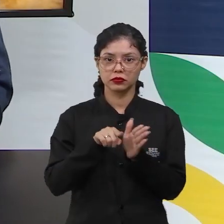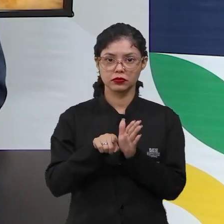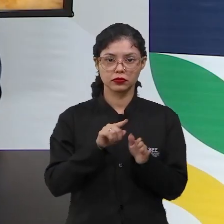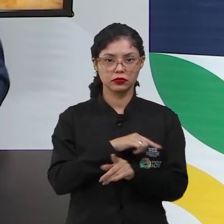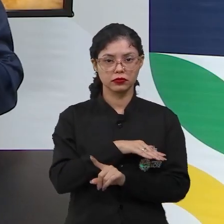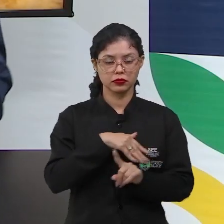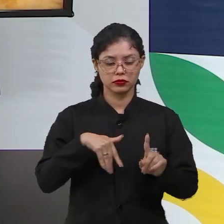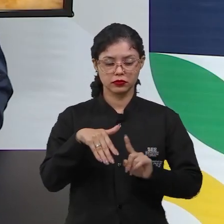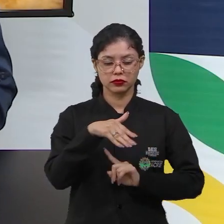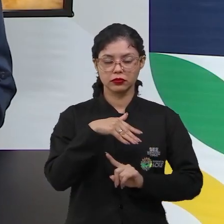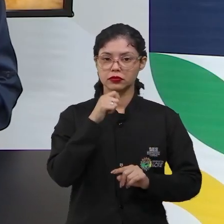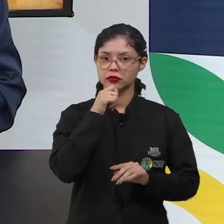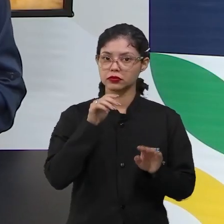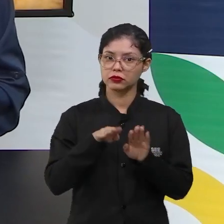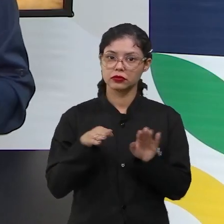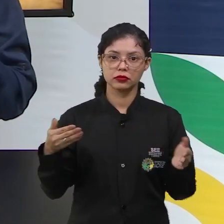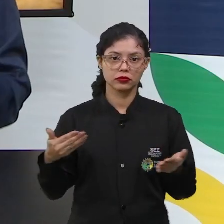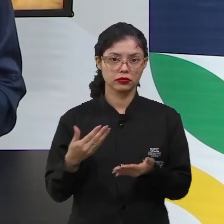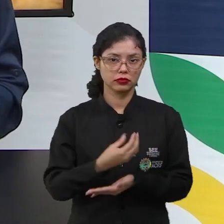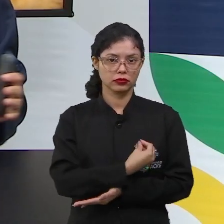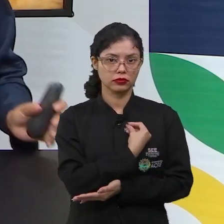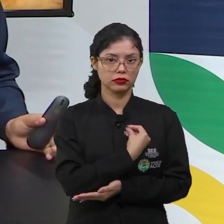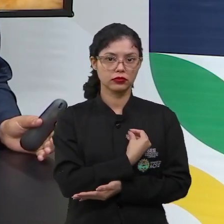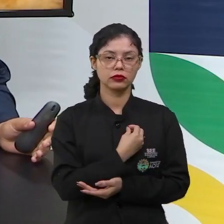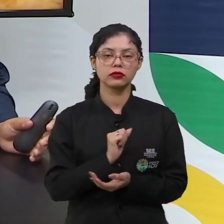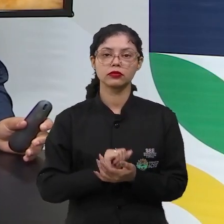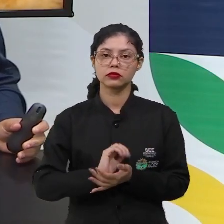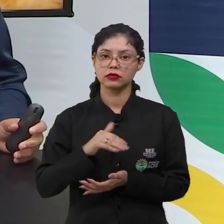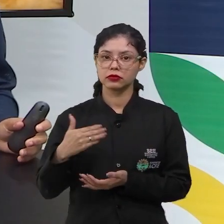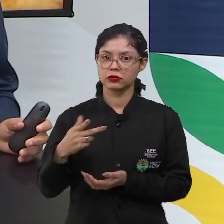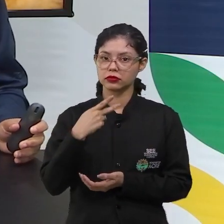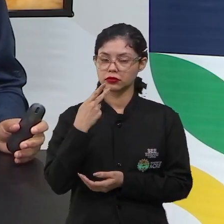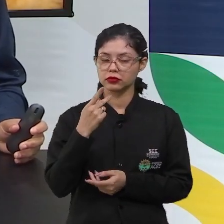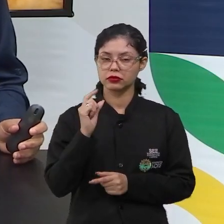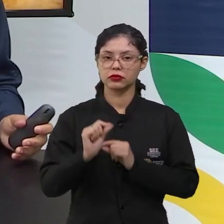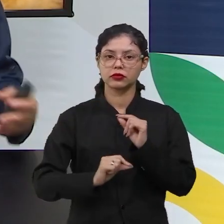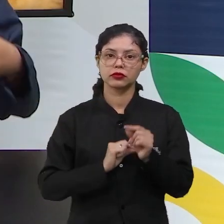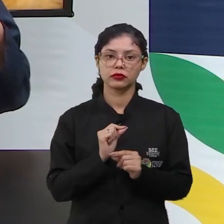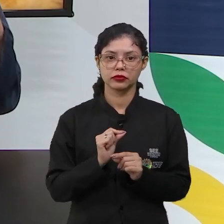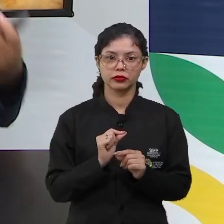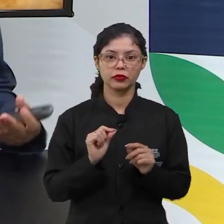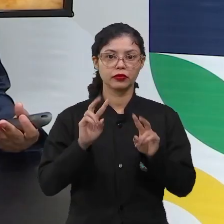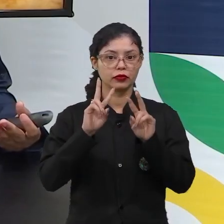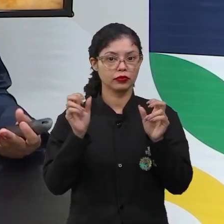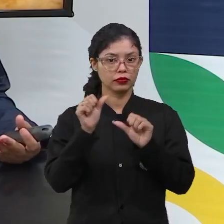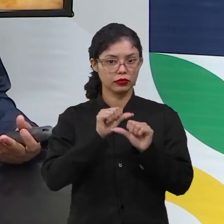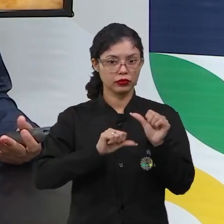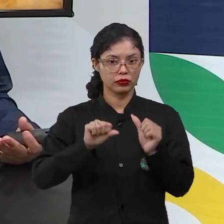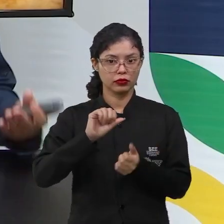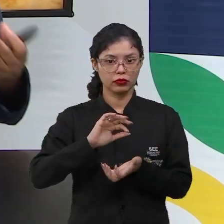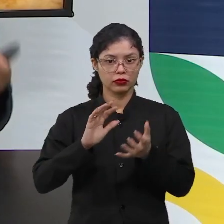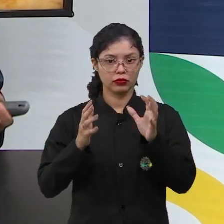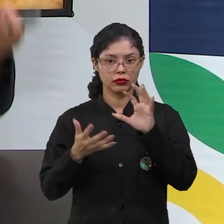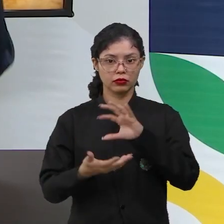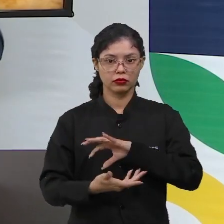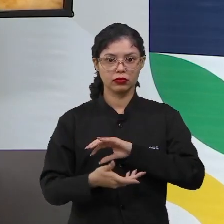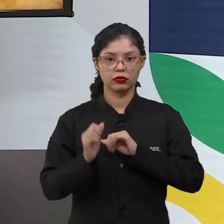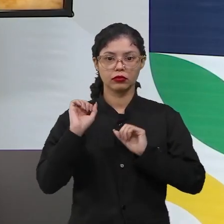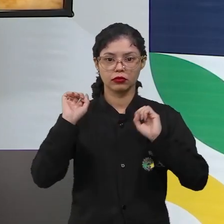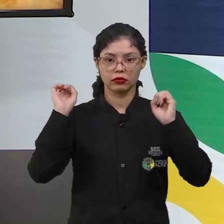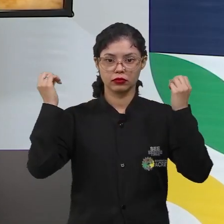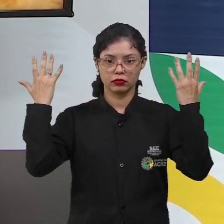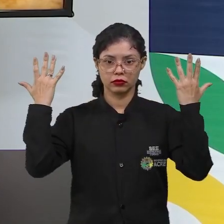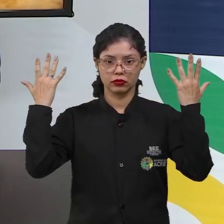ambientais que estamos vivendo atualmente, principalmente quando falamos sobre as mudanças climáticas. Então,